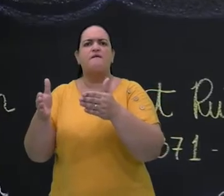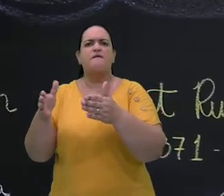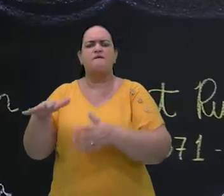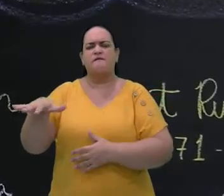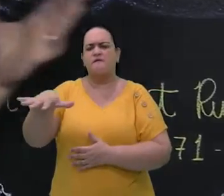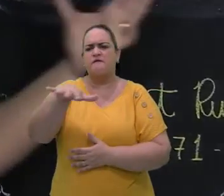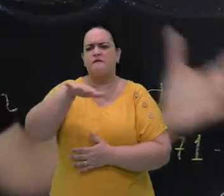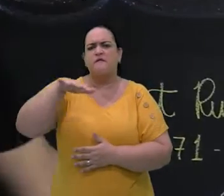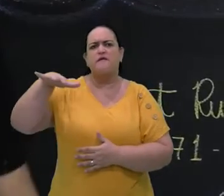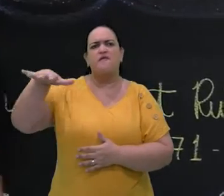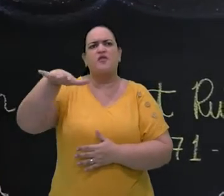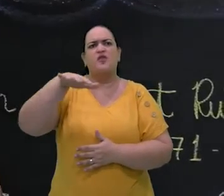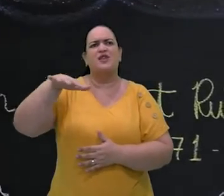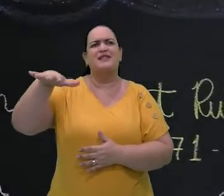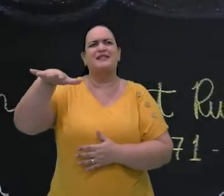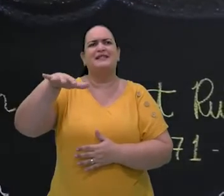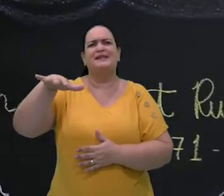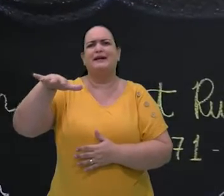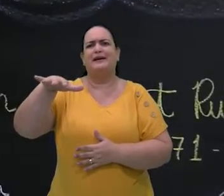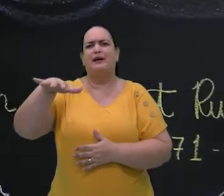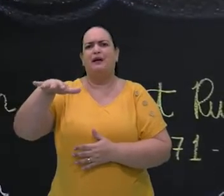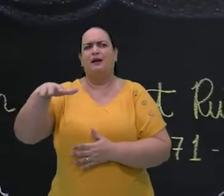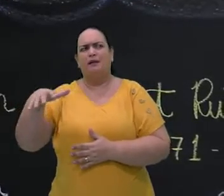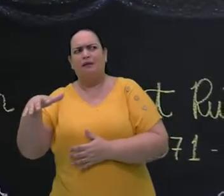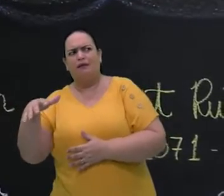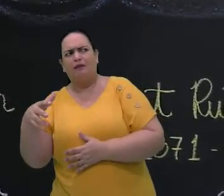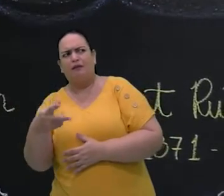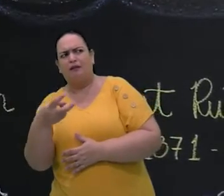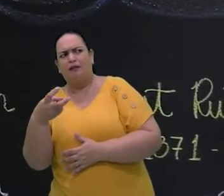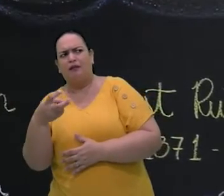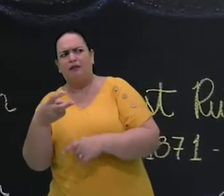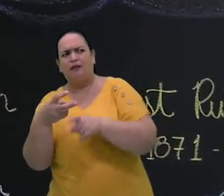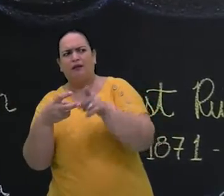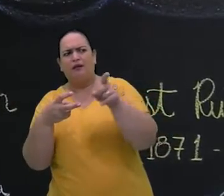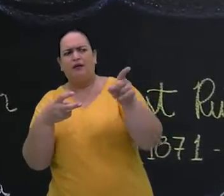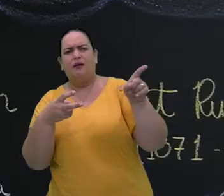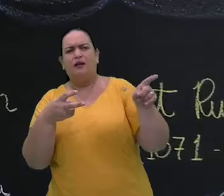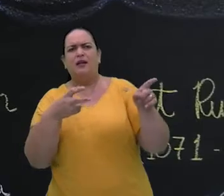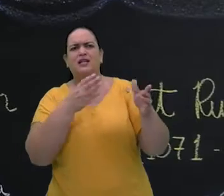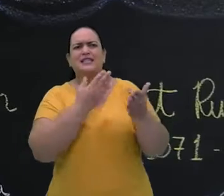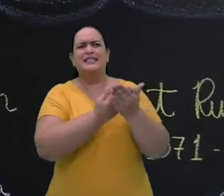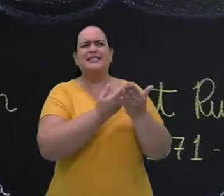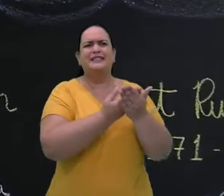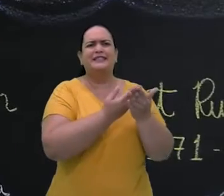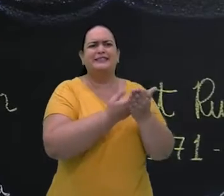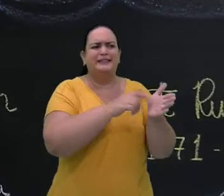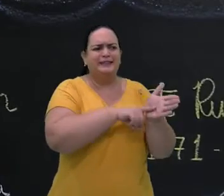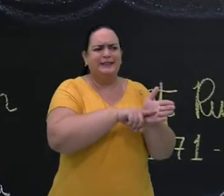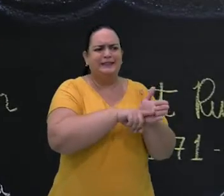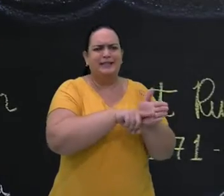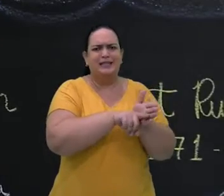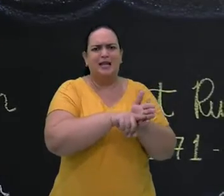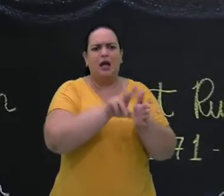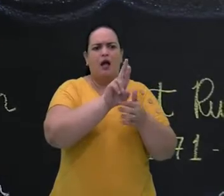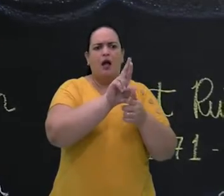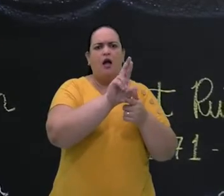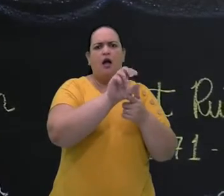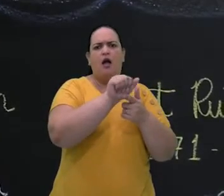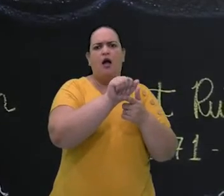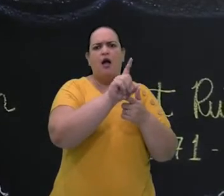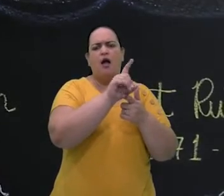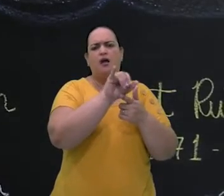que ele propõe a ideia de átomo, estava todo mundo estudando, intrigado com um fato novo, que era a